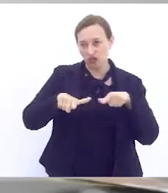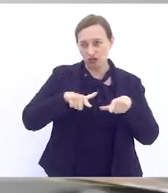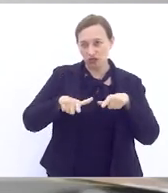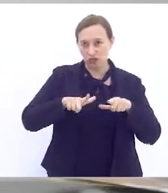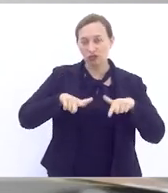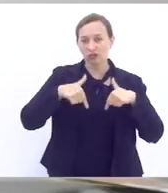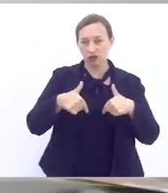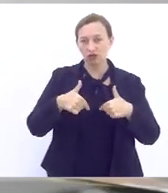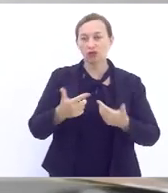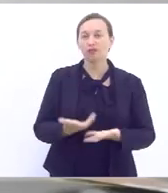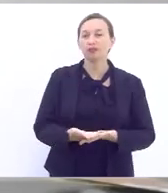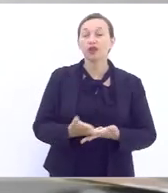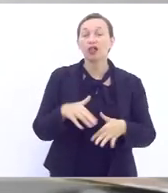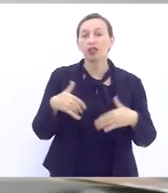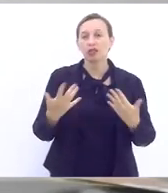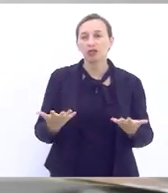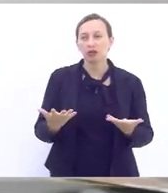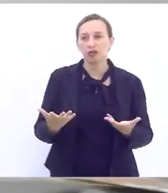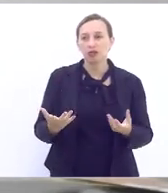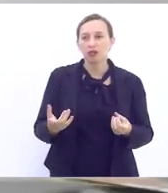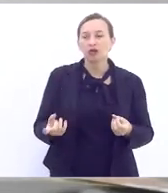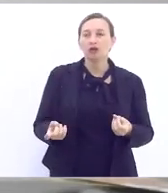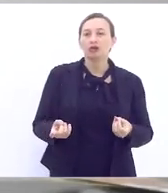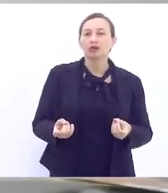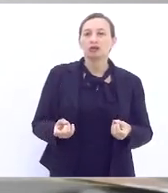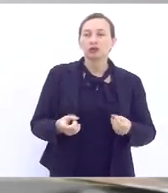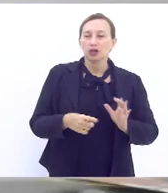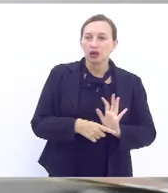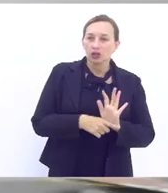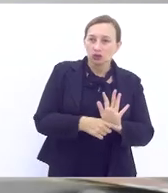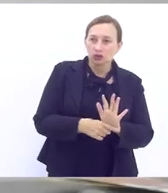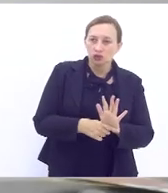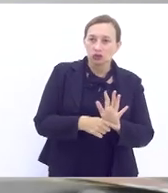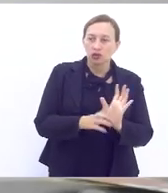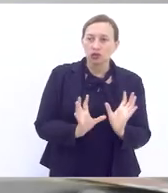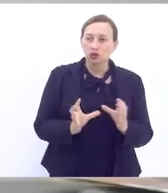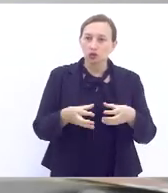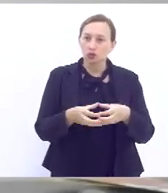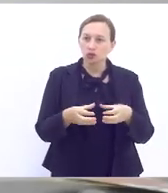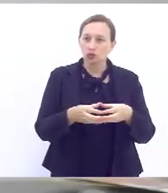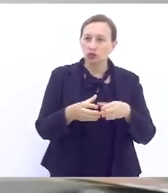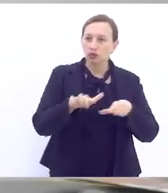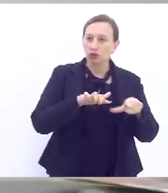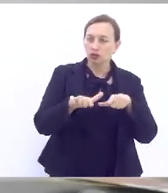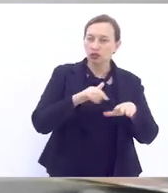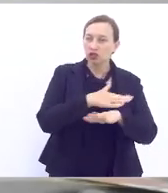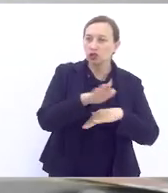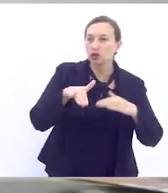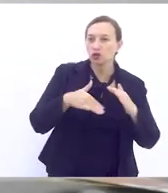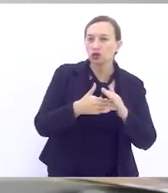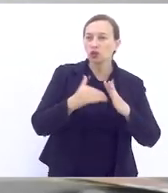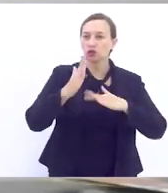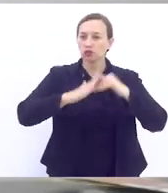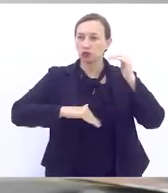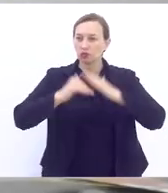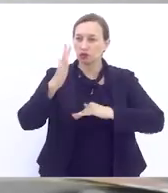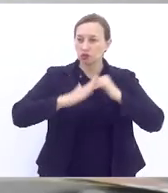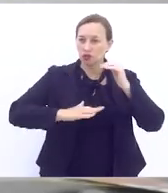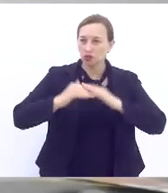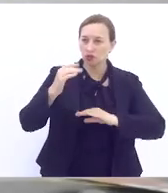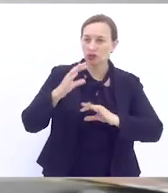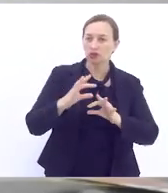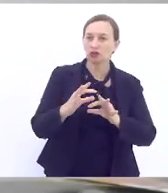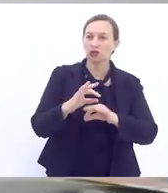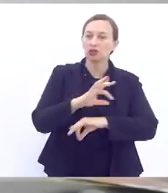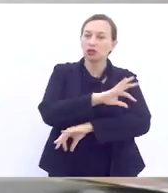então o resgate da categoria E aí de todas as categorias Engenheiro no sentido